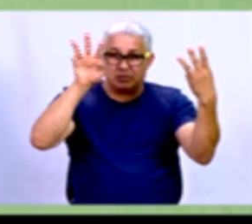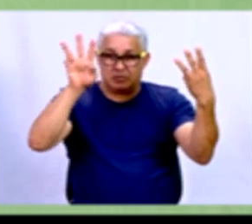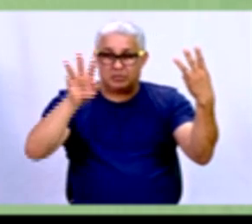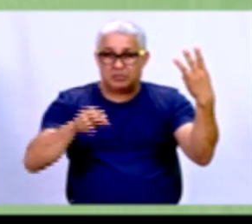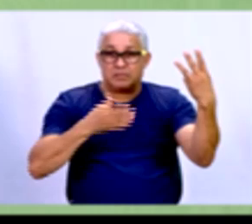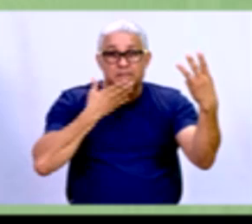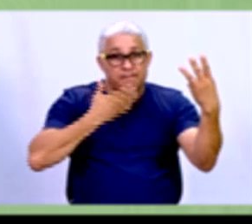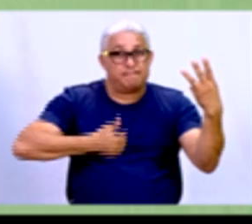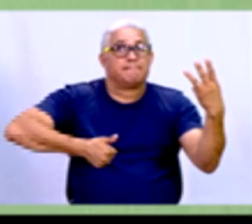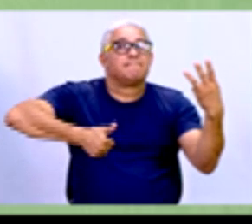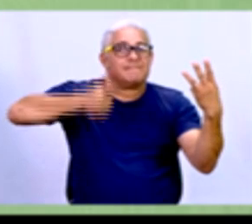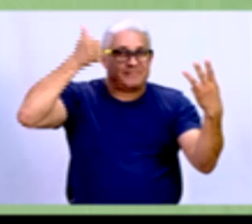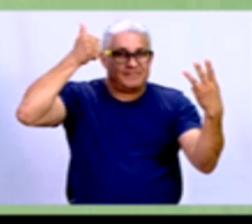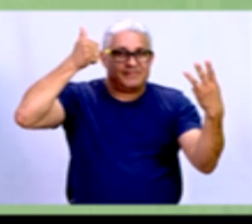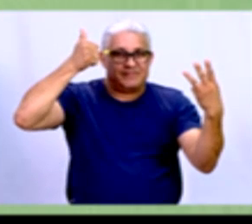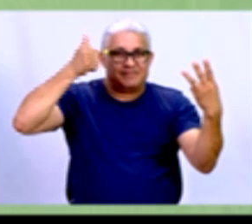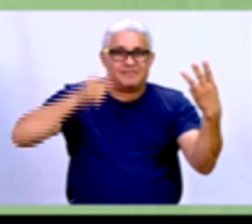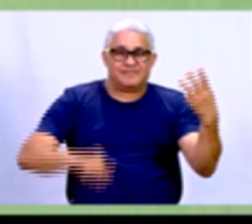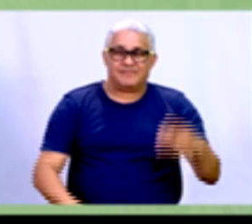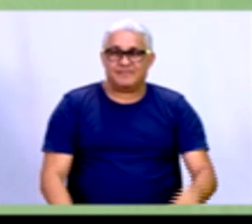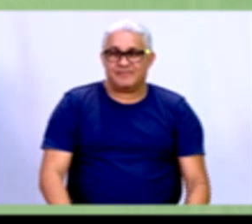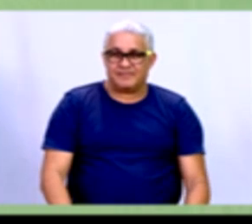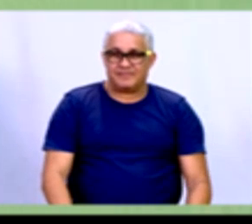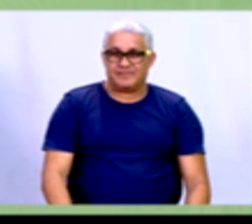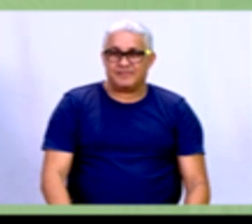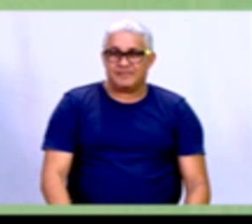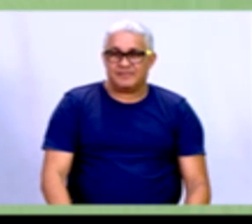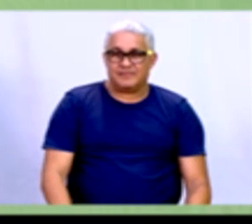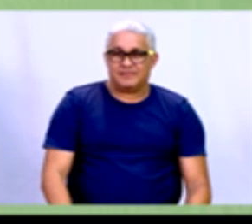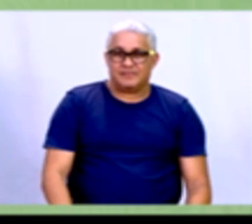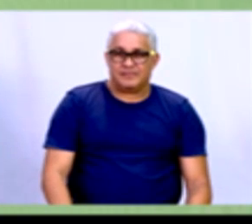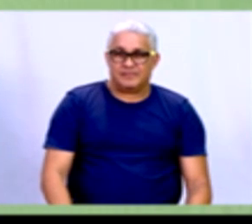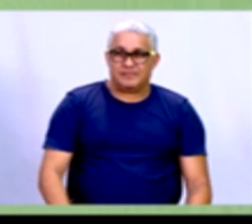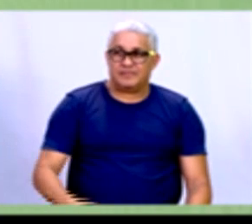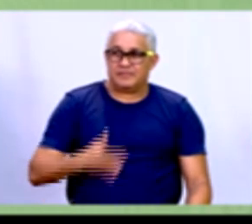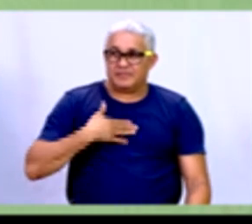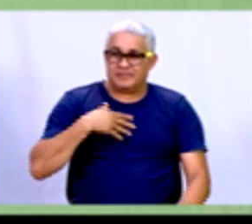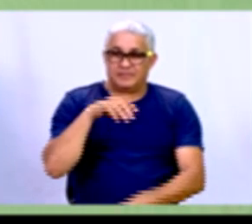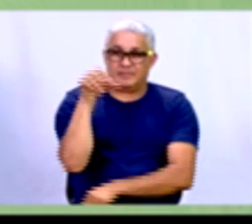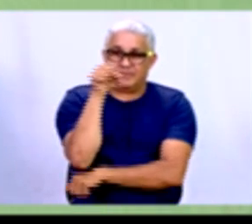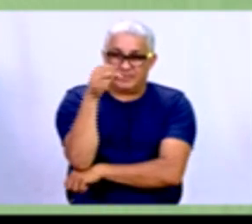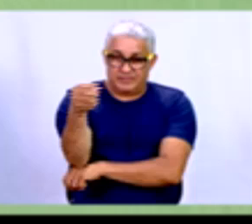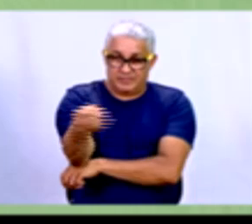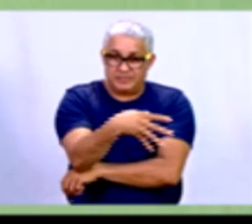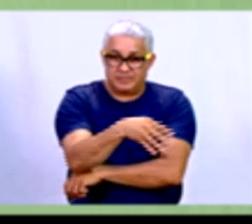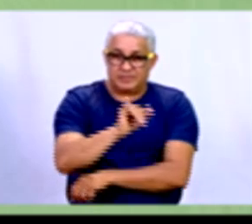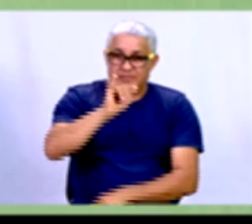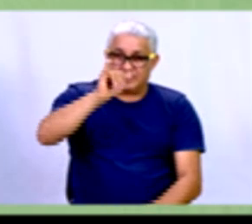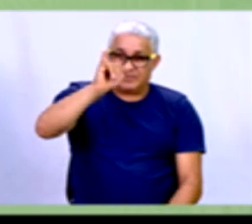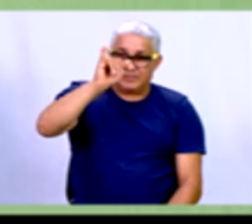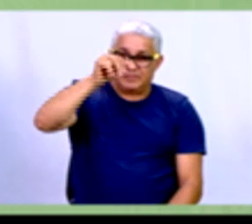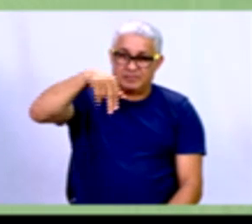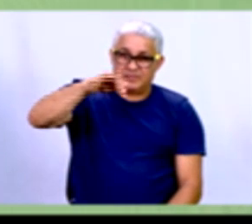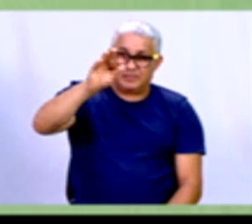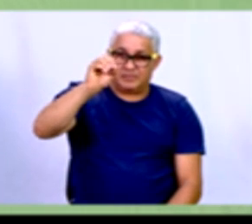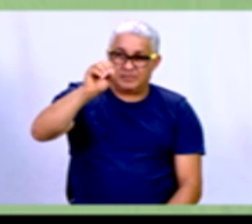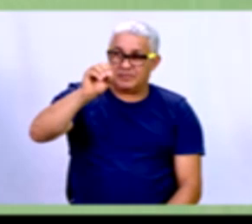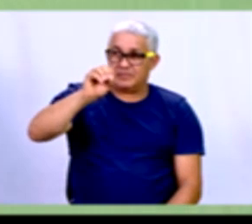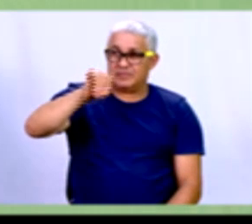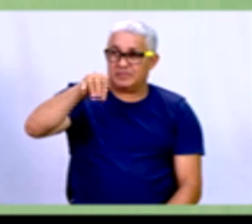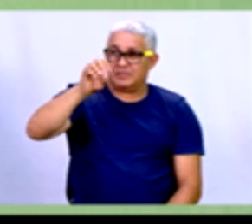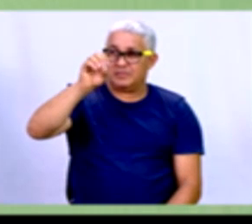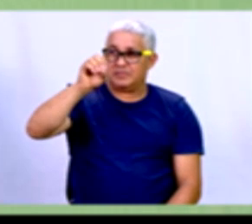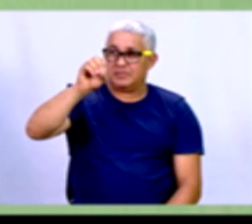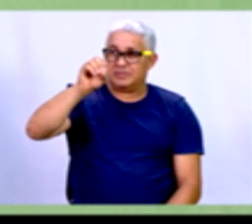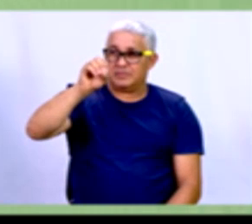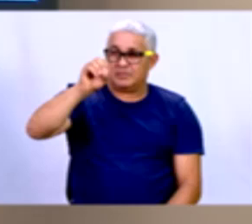os melhores sites em suas categorias. Tem o Meu Carro Novo, o InfoJobs e o Decolar. E